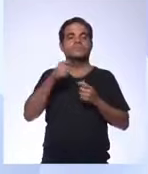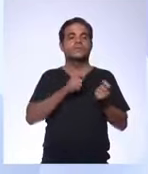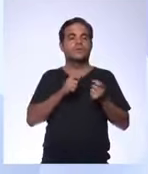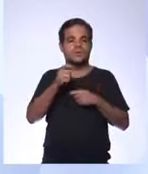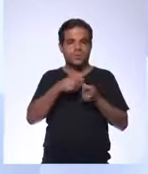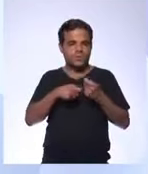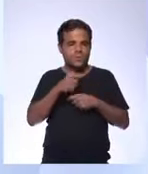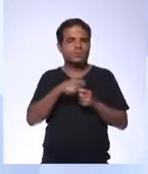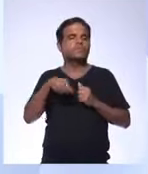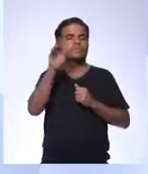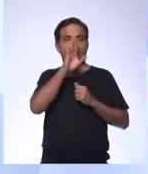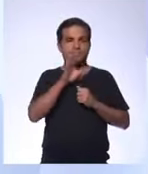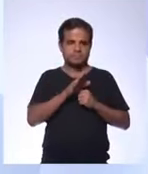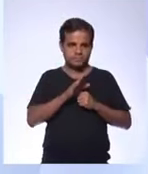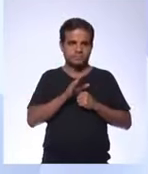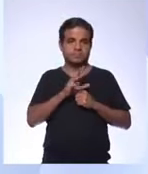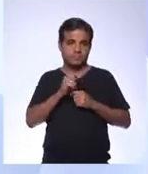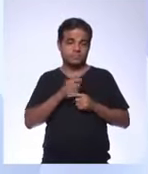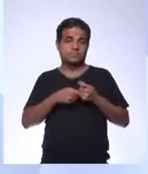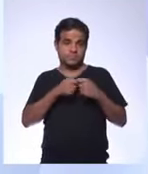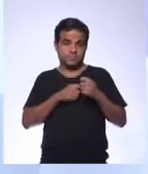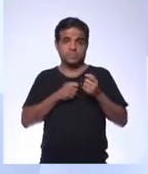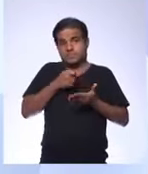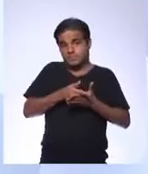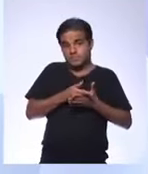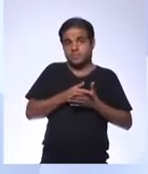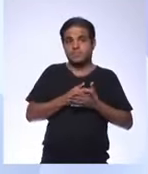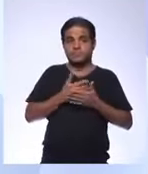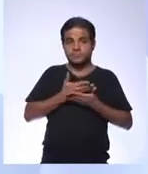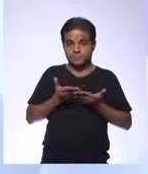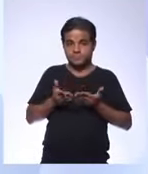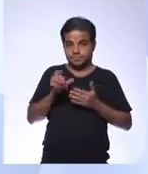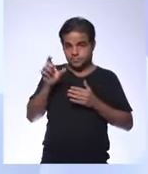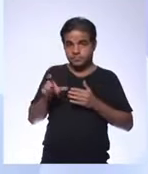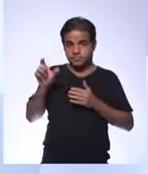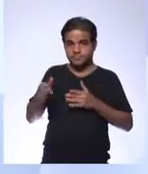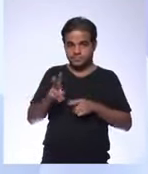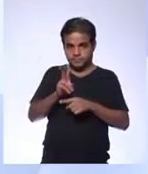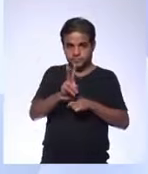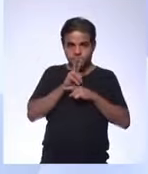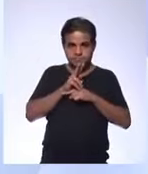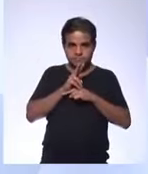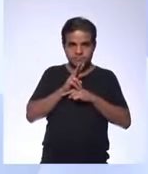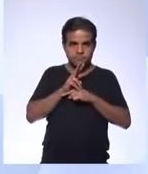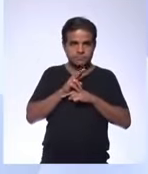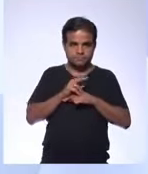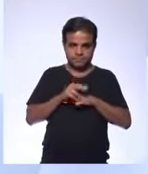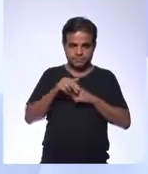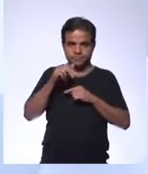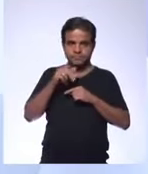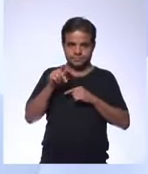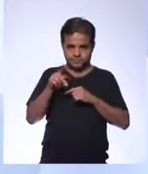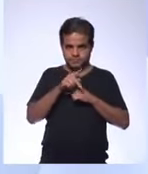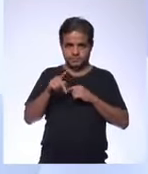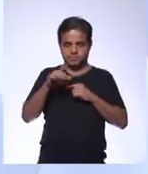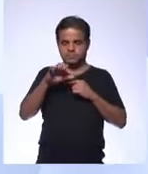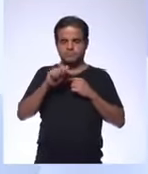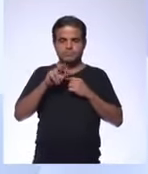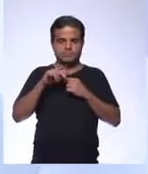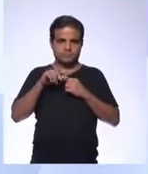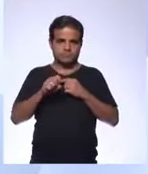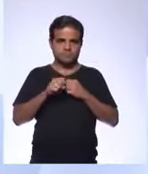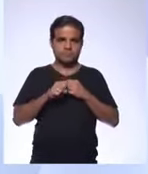brasileiro, né? Que vai ser financiado, de uma certa maneira, por esses empréstimos dos norte-americanos, como o professor Carlos